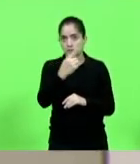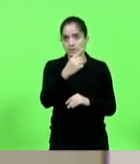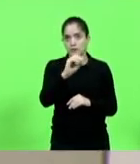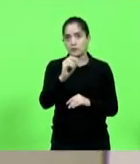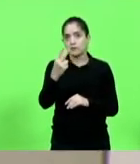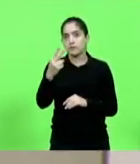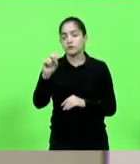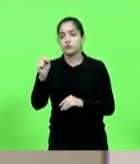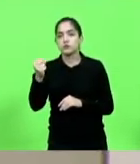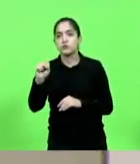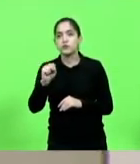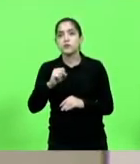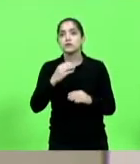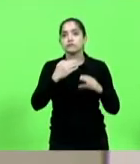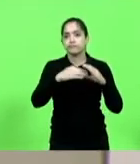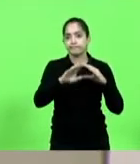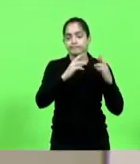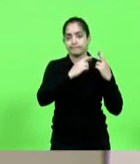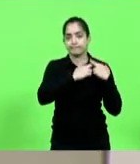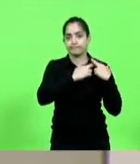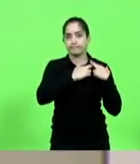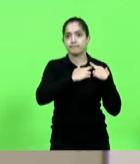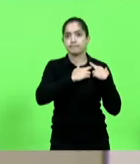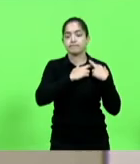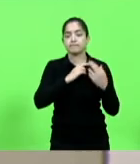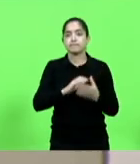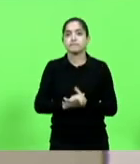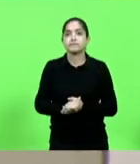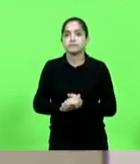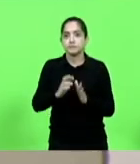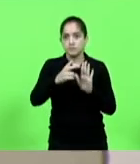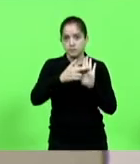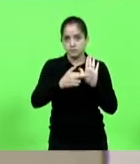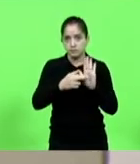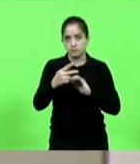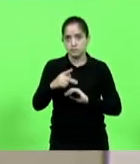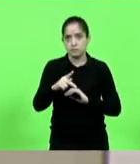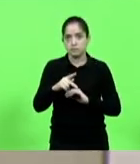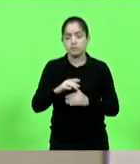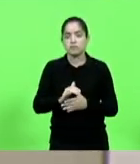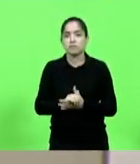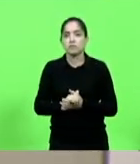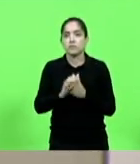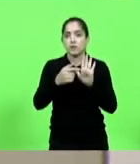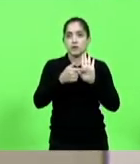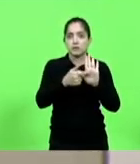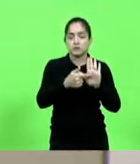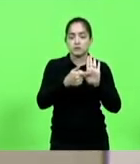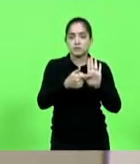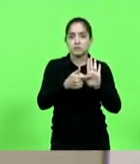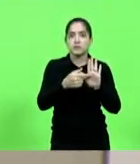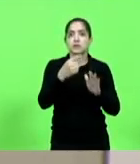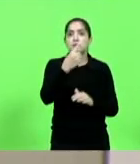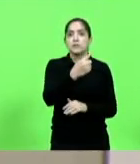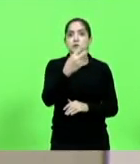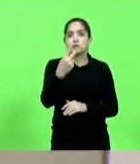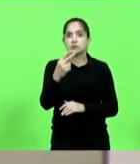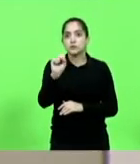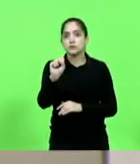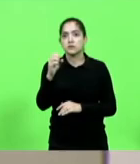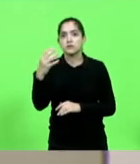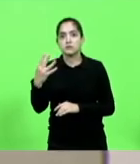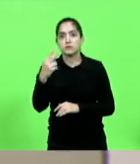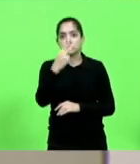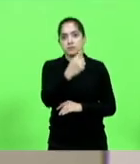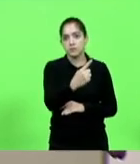presidência comunica que encaminhará os destinatários, conforme determina o regimento interno, as seguintes indicações, indicações 1.284 a 1